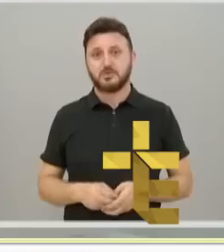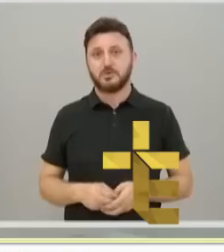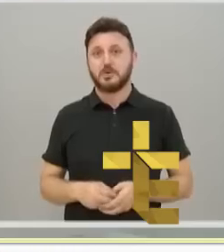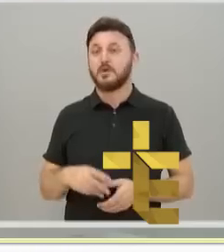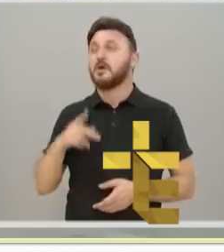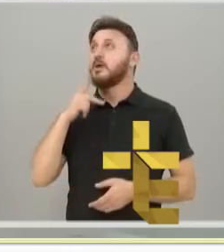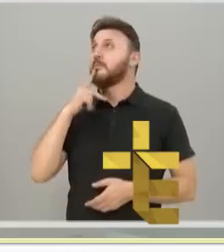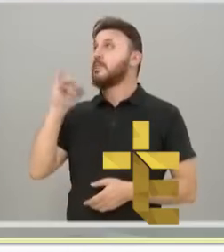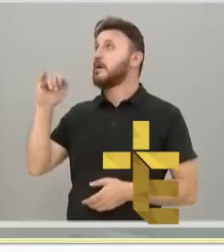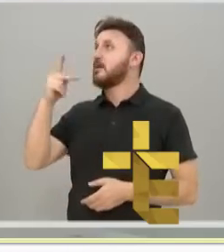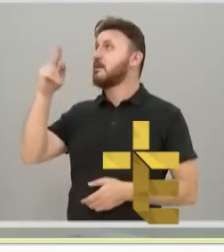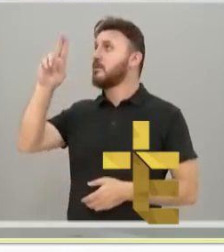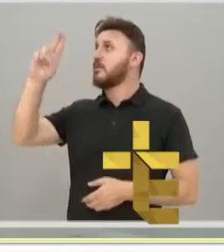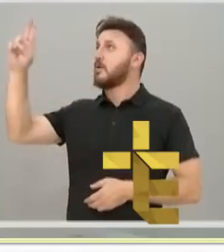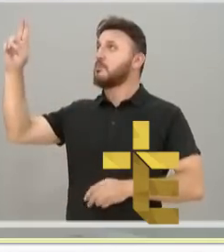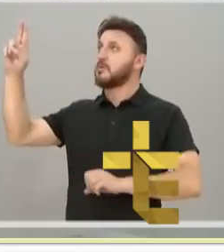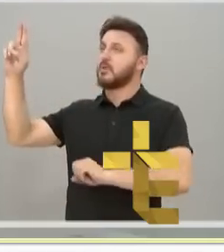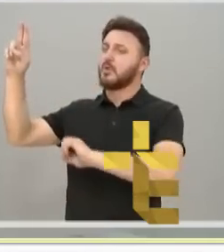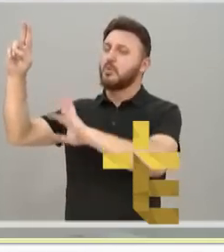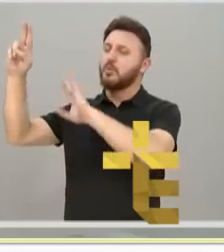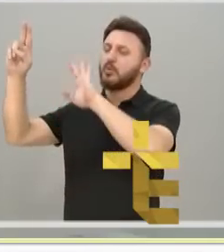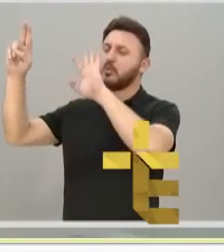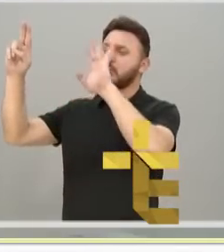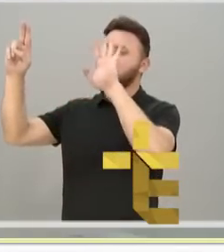glorifica o teu nome.